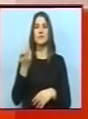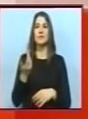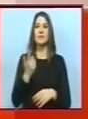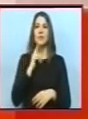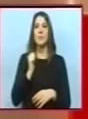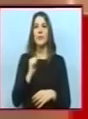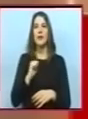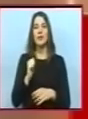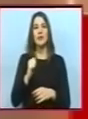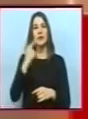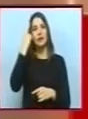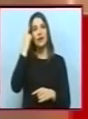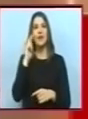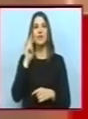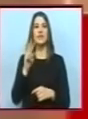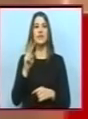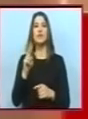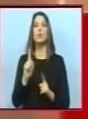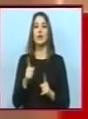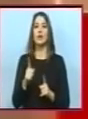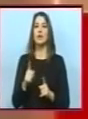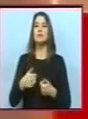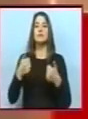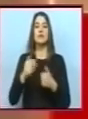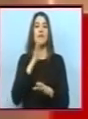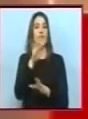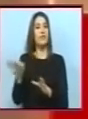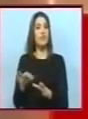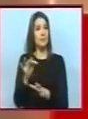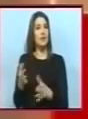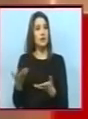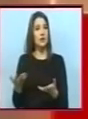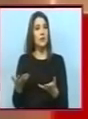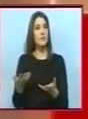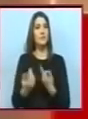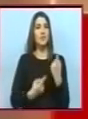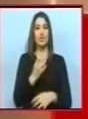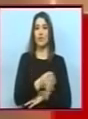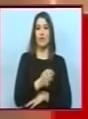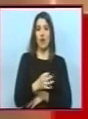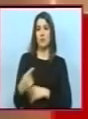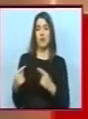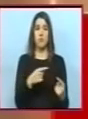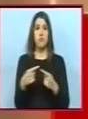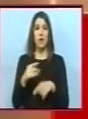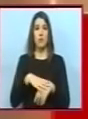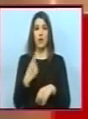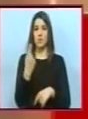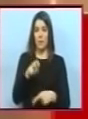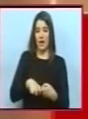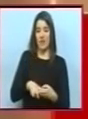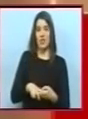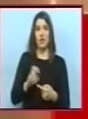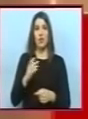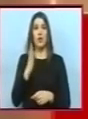o big picture, não é? Que é a família. E, portanto, às vezes não vale a pena discutir por causa de uma cadeira ou de uma